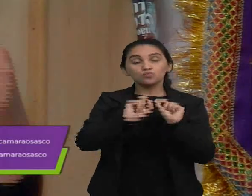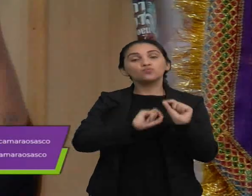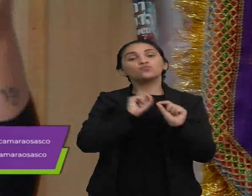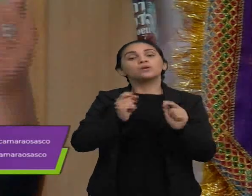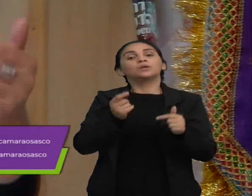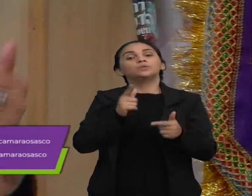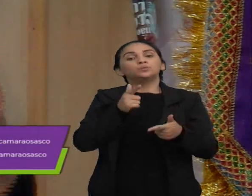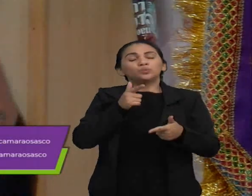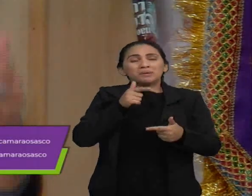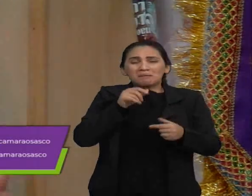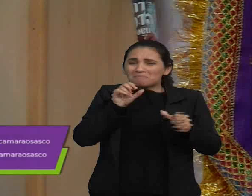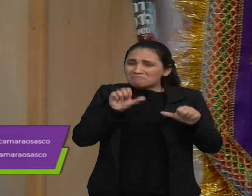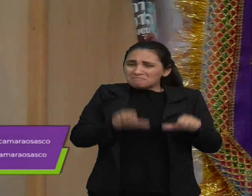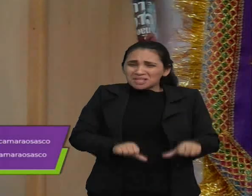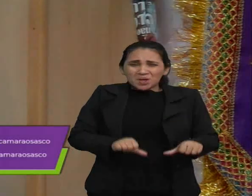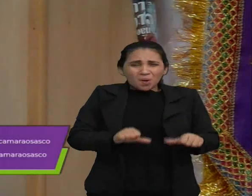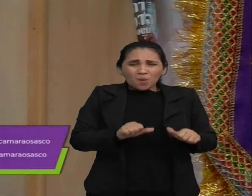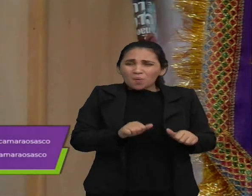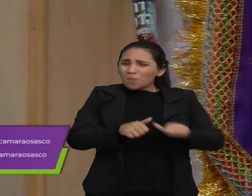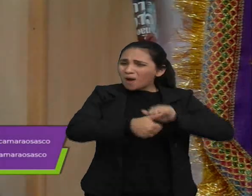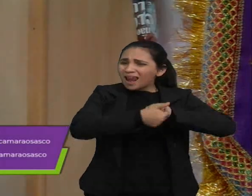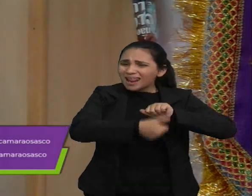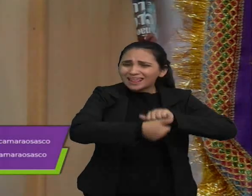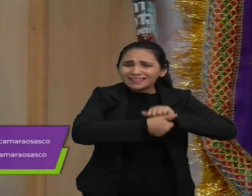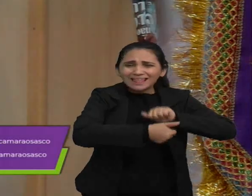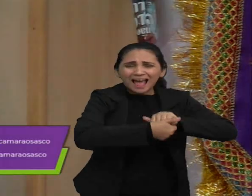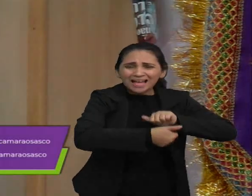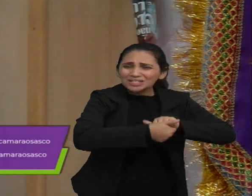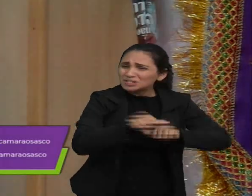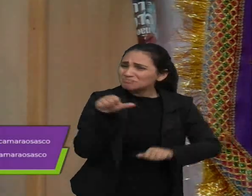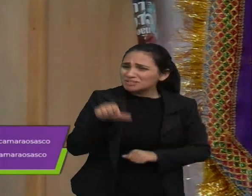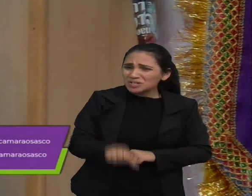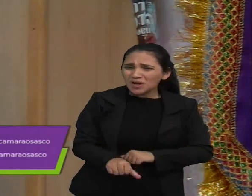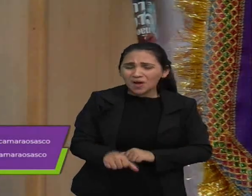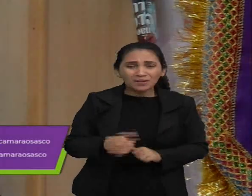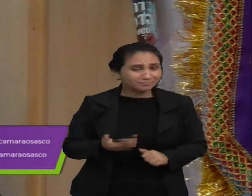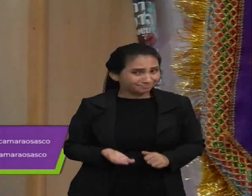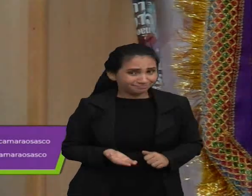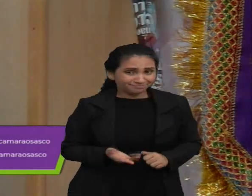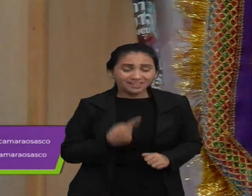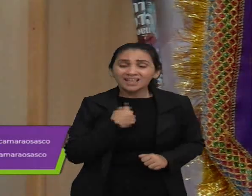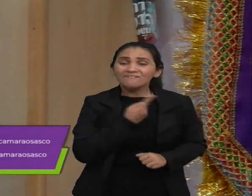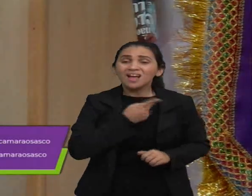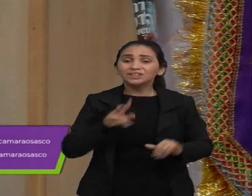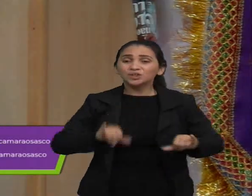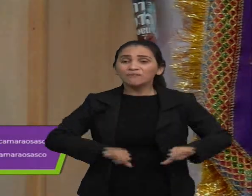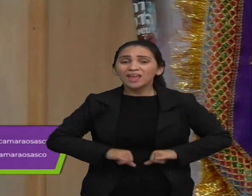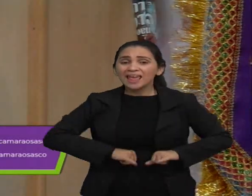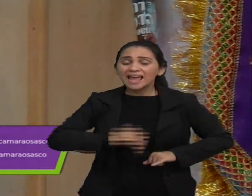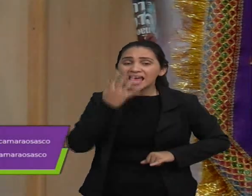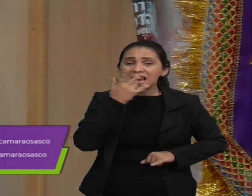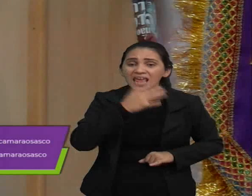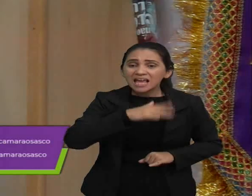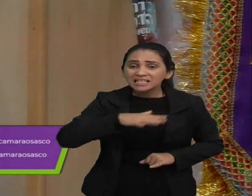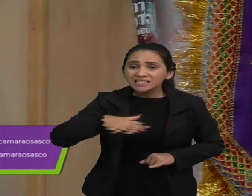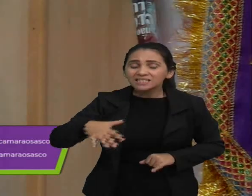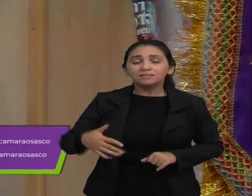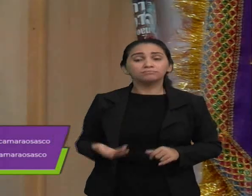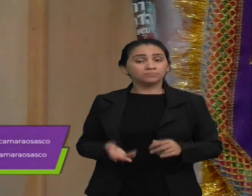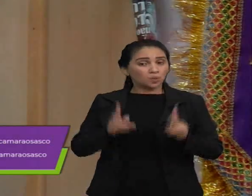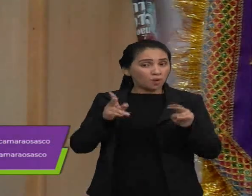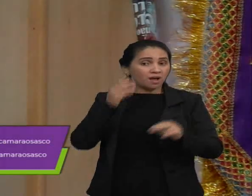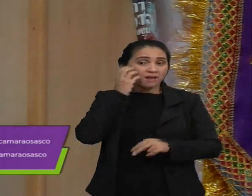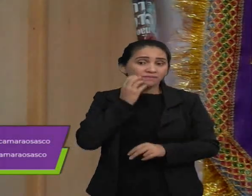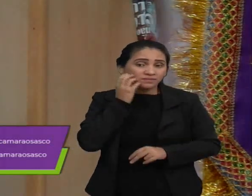serviço de péssima qualidade com uma qualidade mais baixa da água e que vai sofrer são as crianças como disse o vereador Emerson